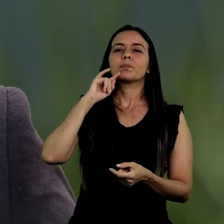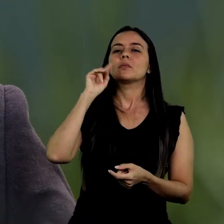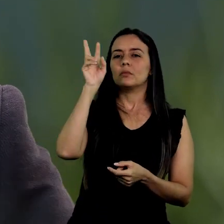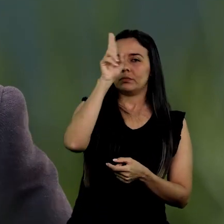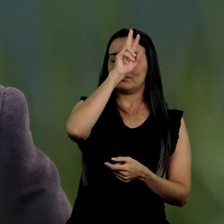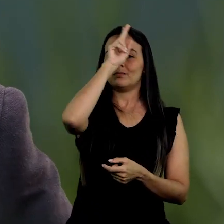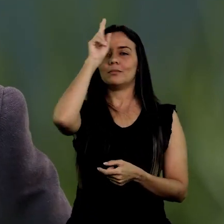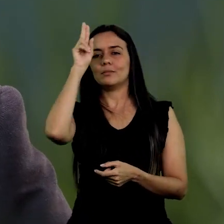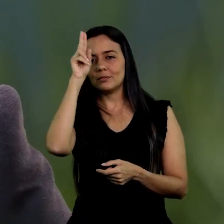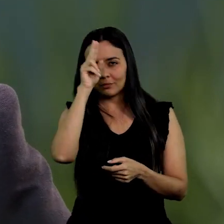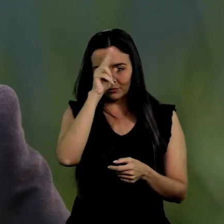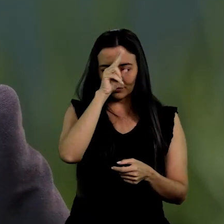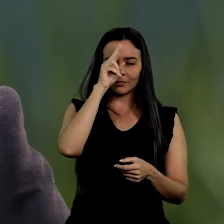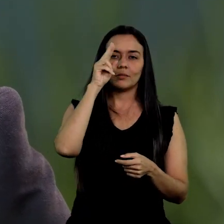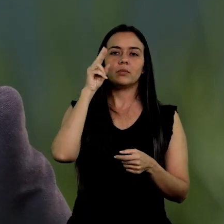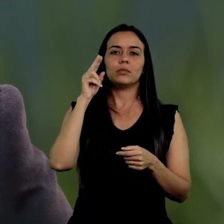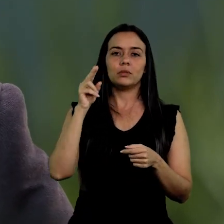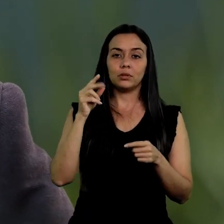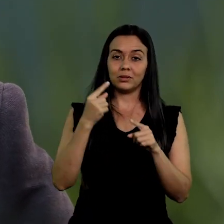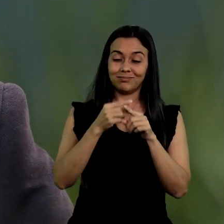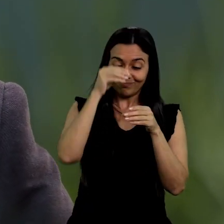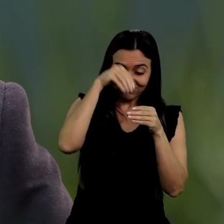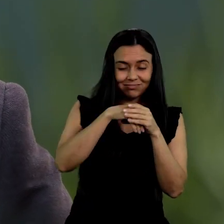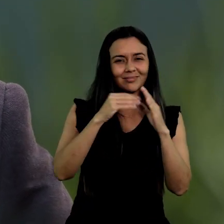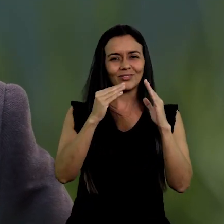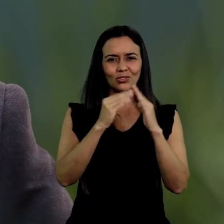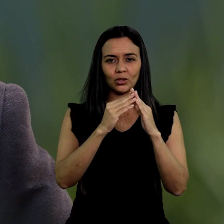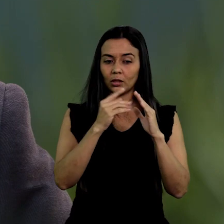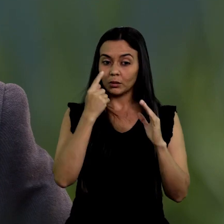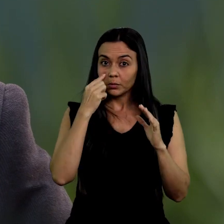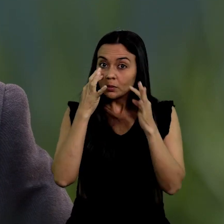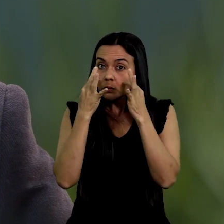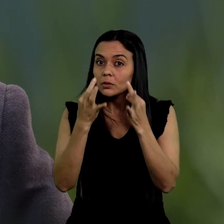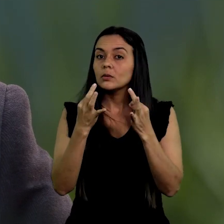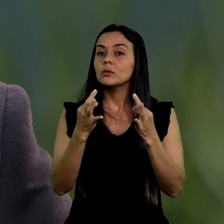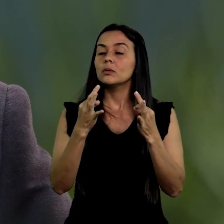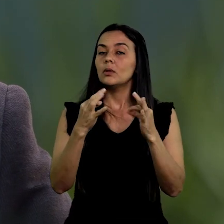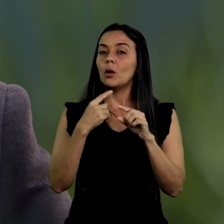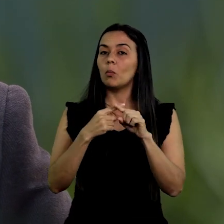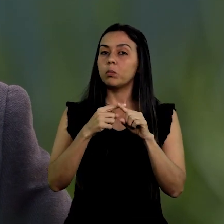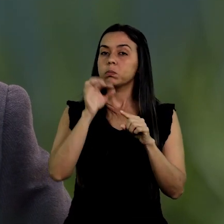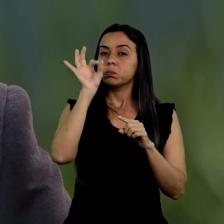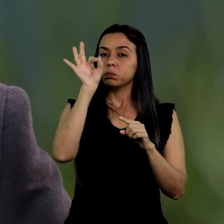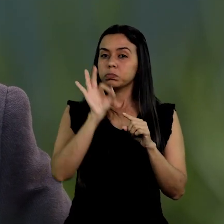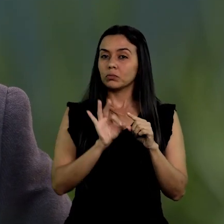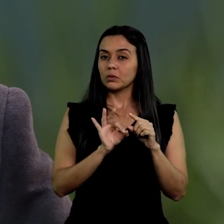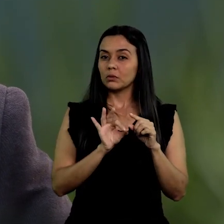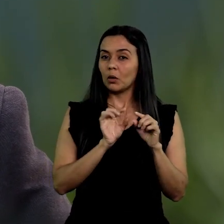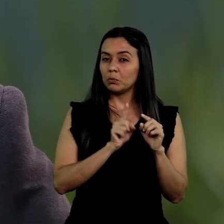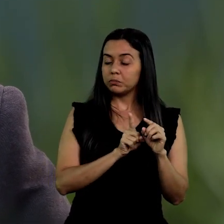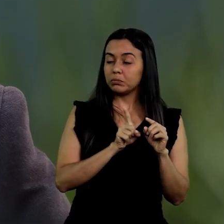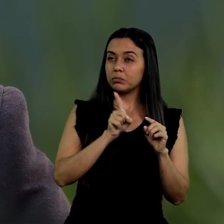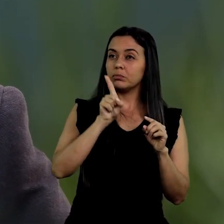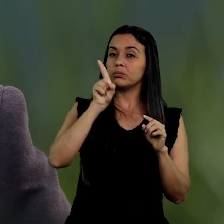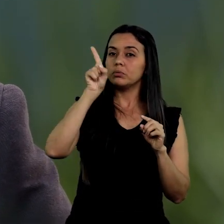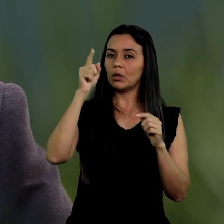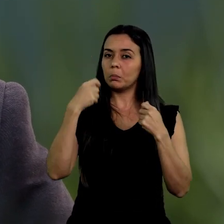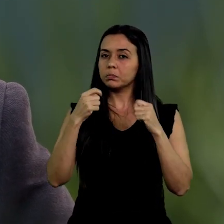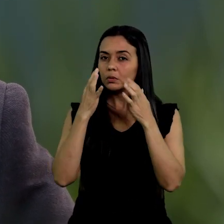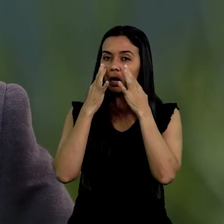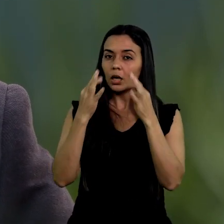também é uma coisa que aumentou muito. Né? Então é uma coisa que a gente tem que ficar de olho com política pública, ficar